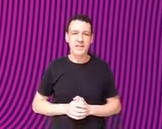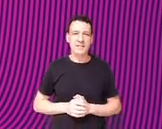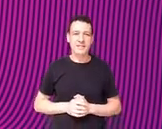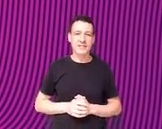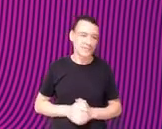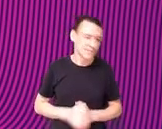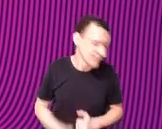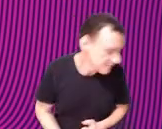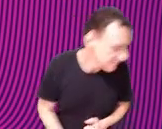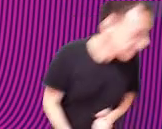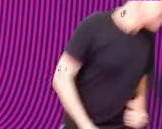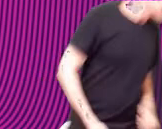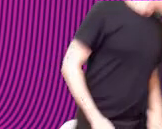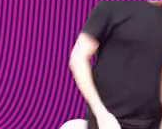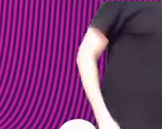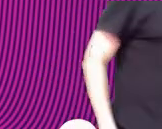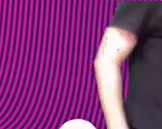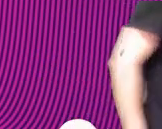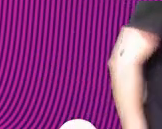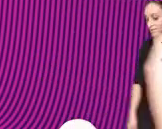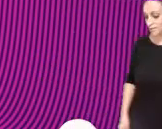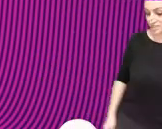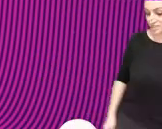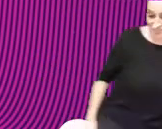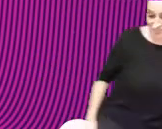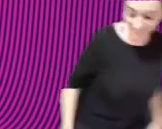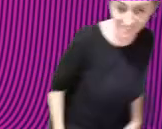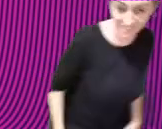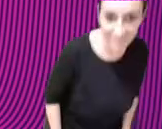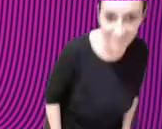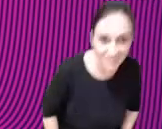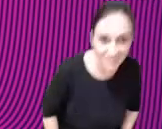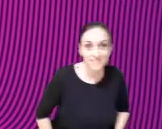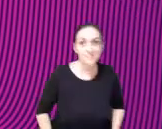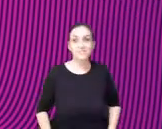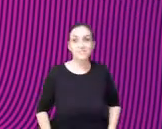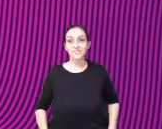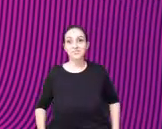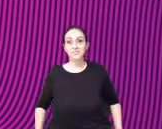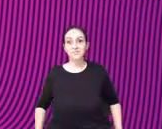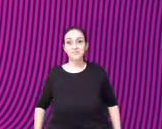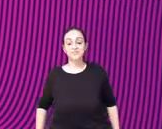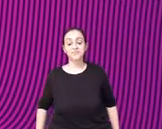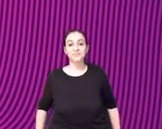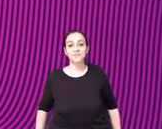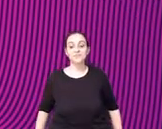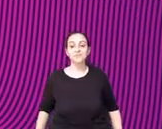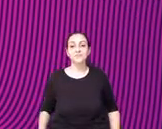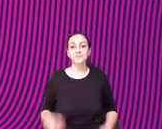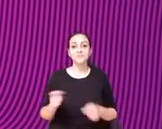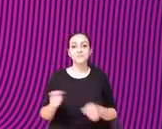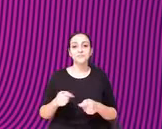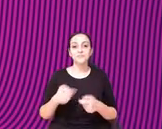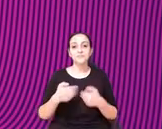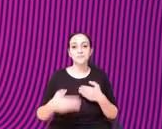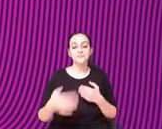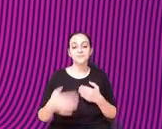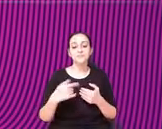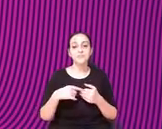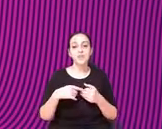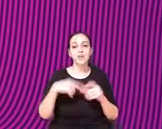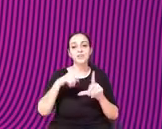ou por morte. E, portanto, esta é de facto uma solução para podermos reduzir o impacto da insuficiência cardíaca